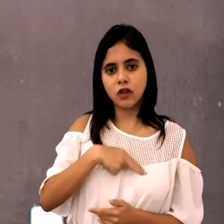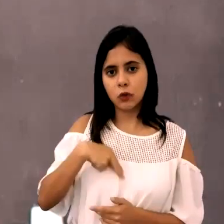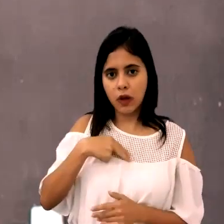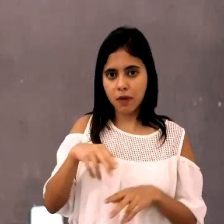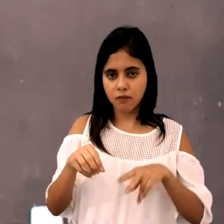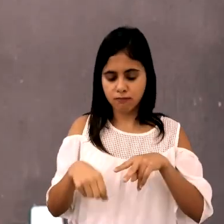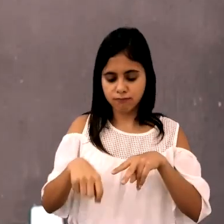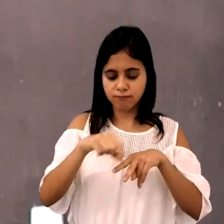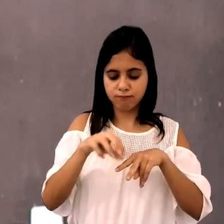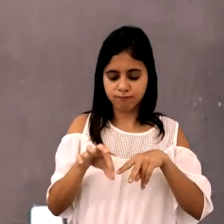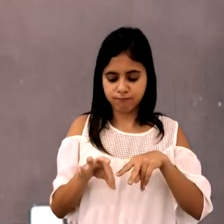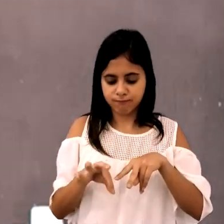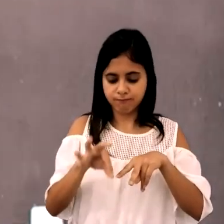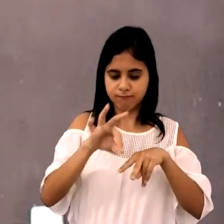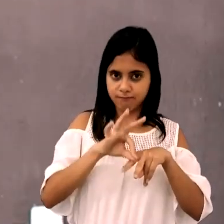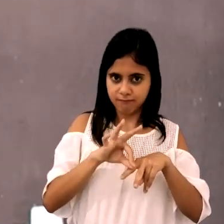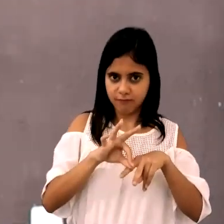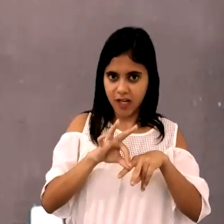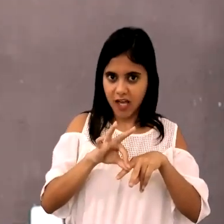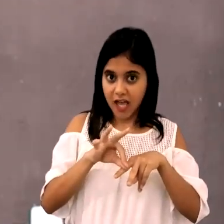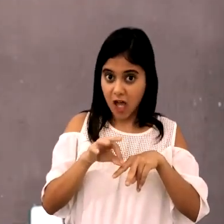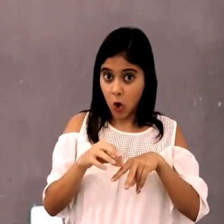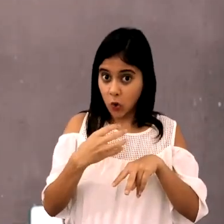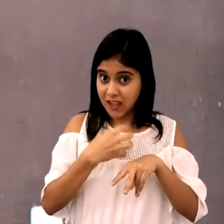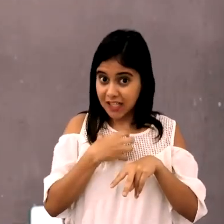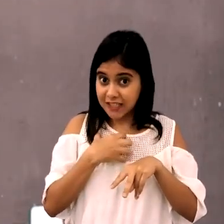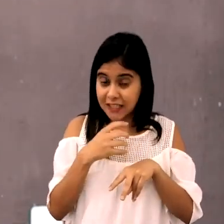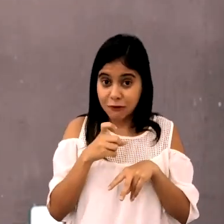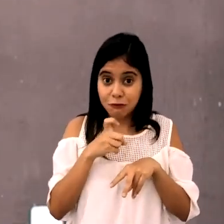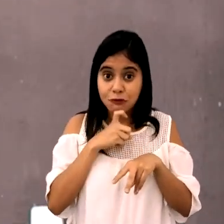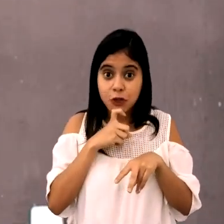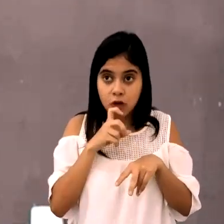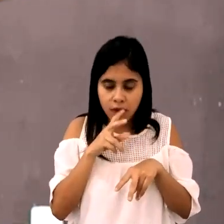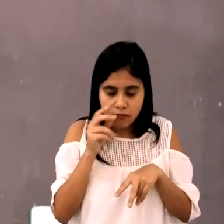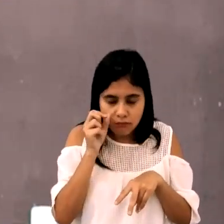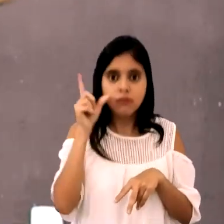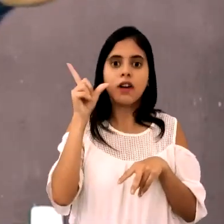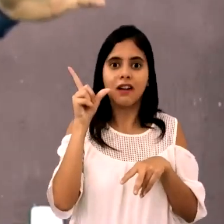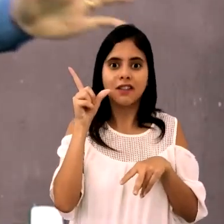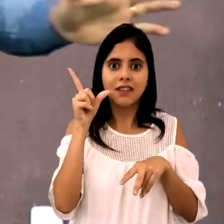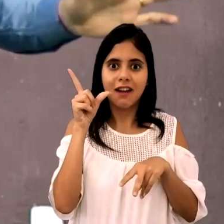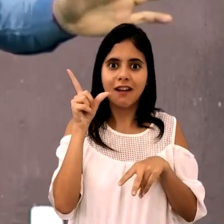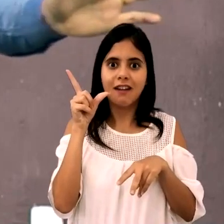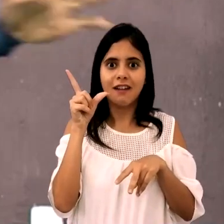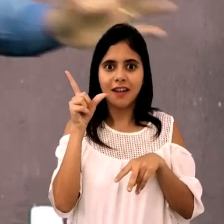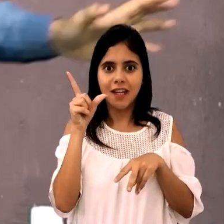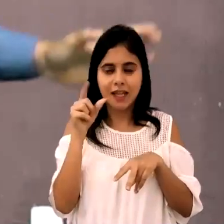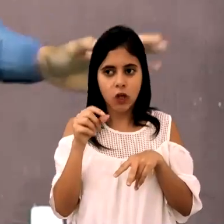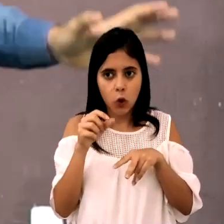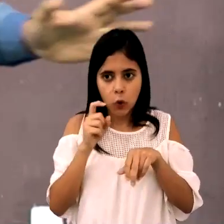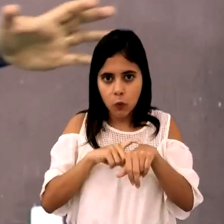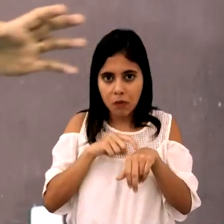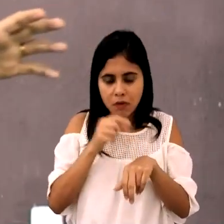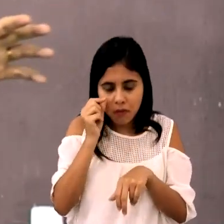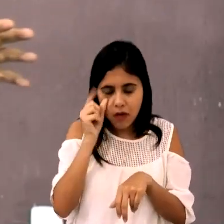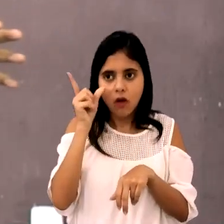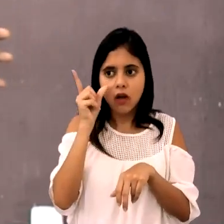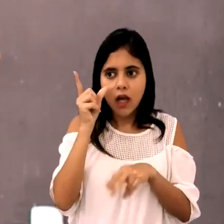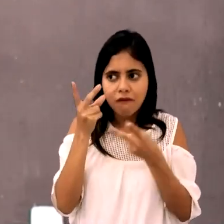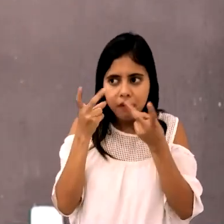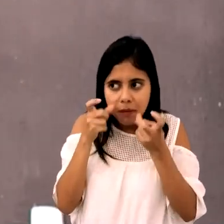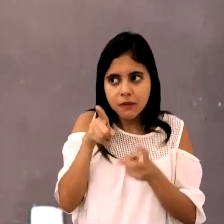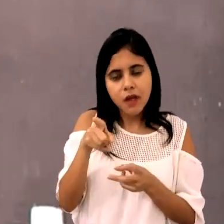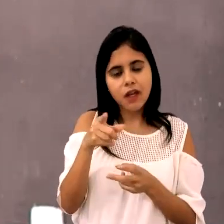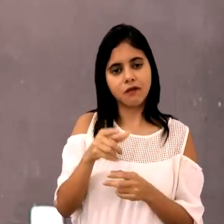dele, porque quando o friozinho bater nos pés, ele vai despertar e olhar o que está